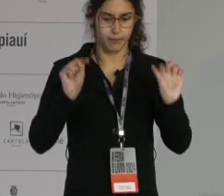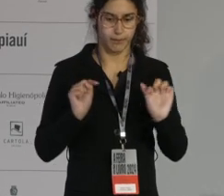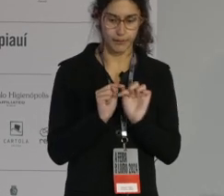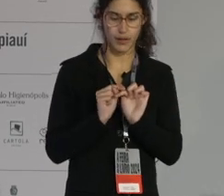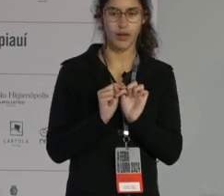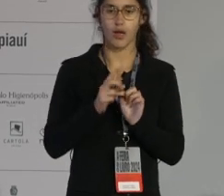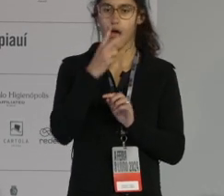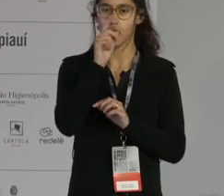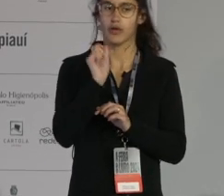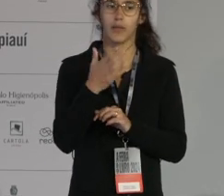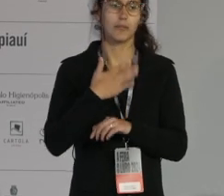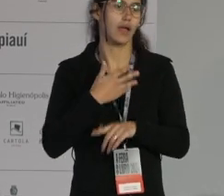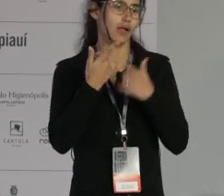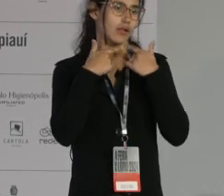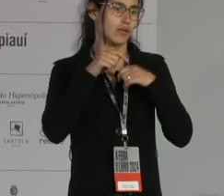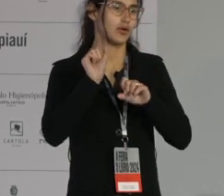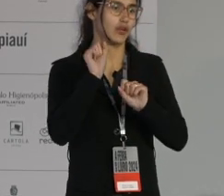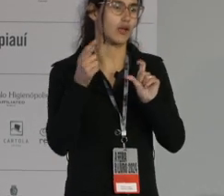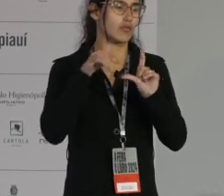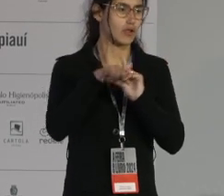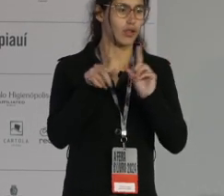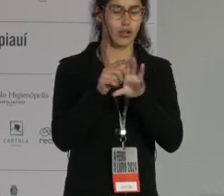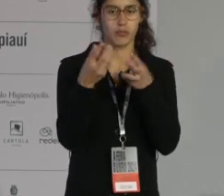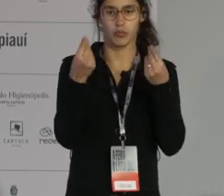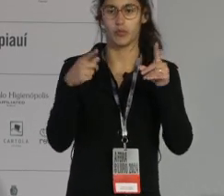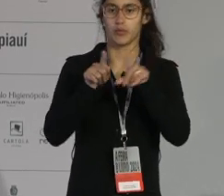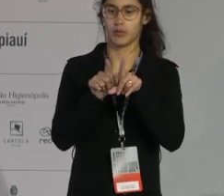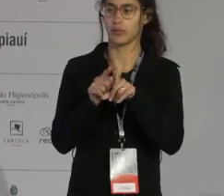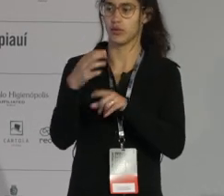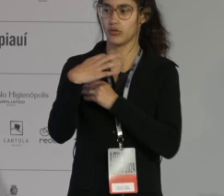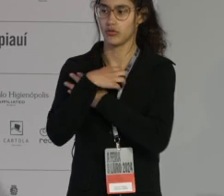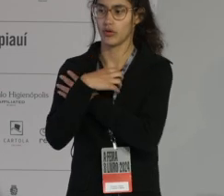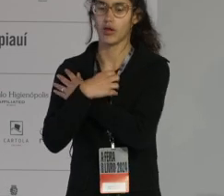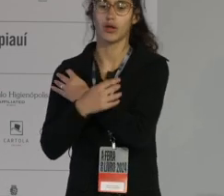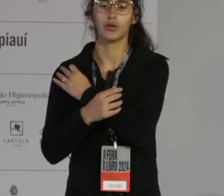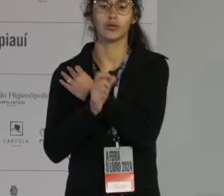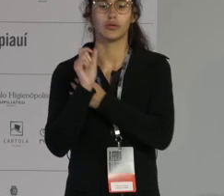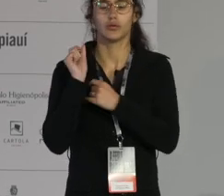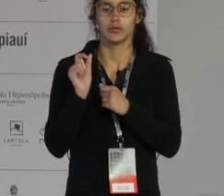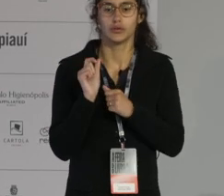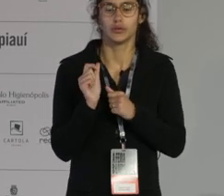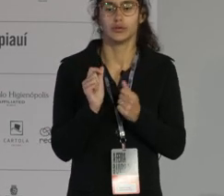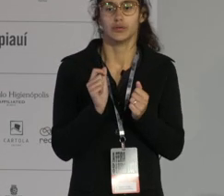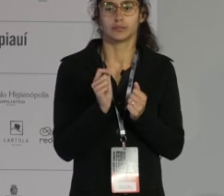Então, eu acho que a minha linguagem é influenciada muito por isso.